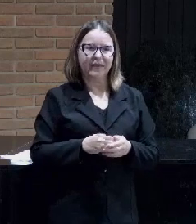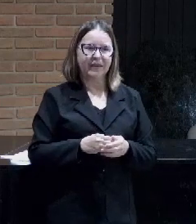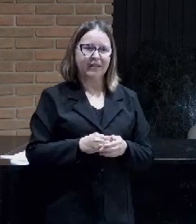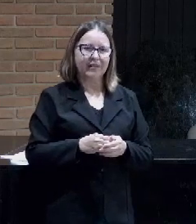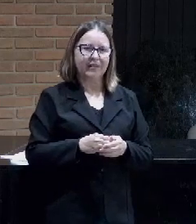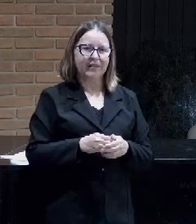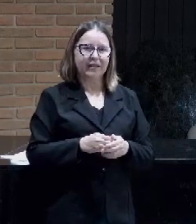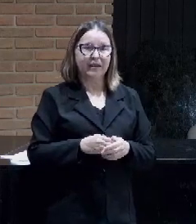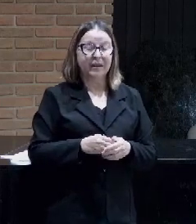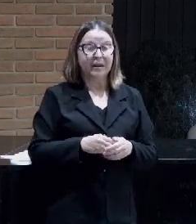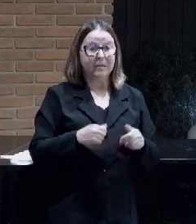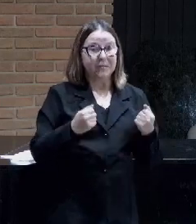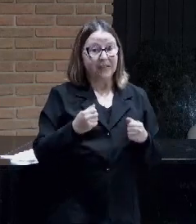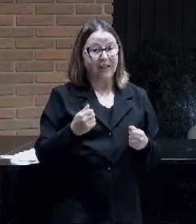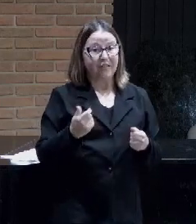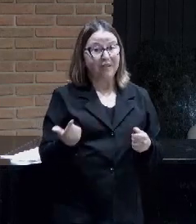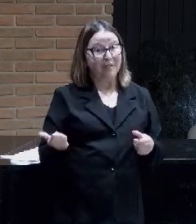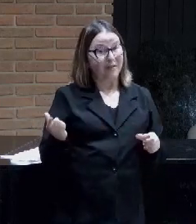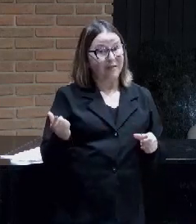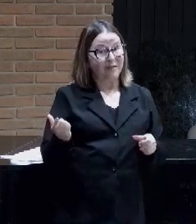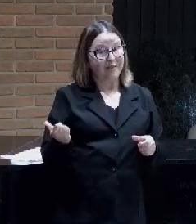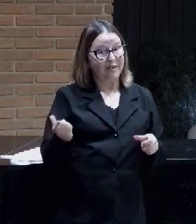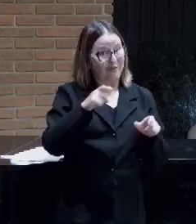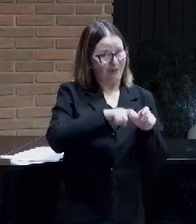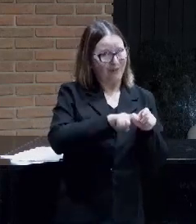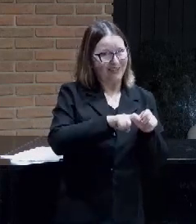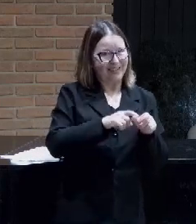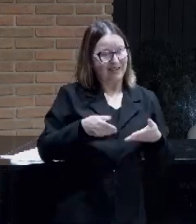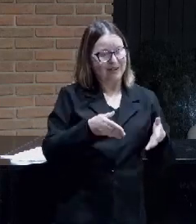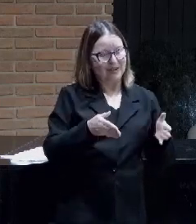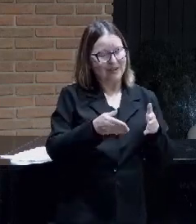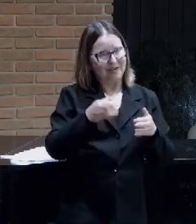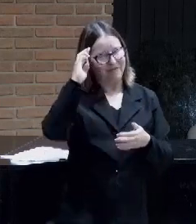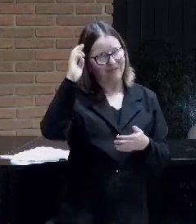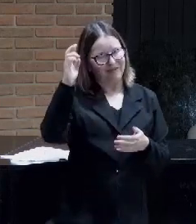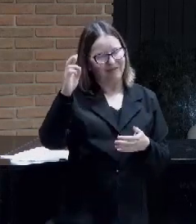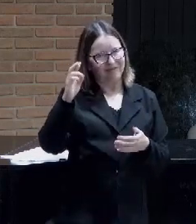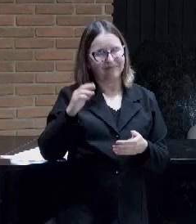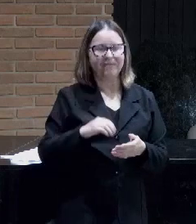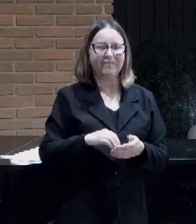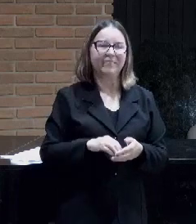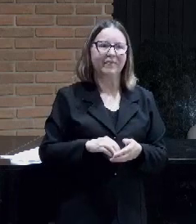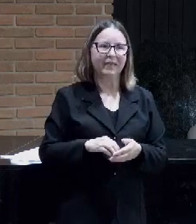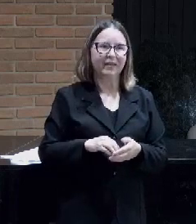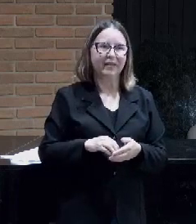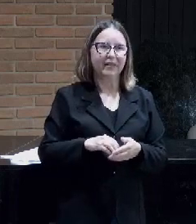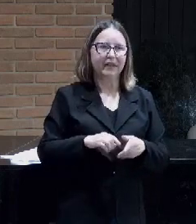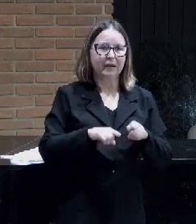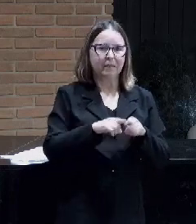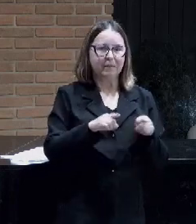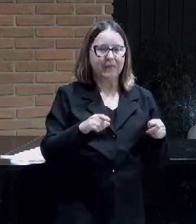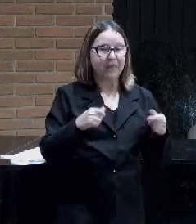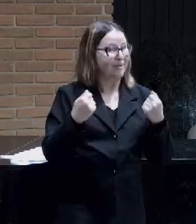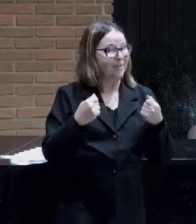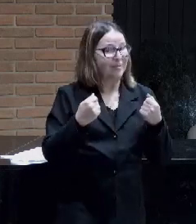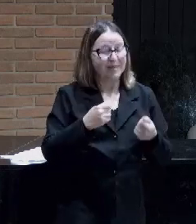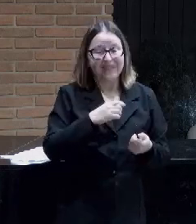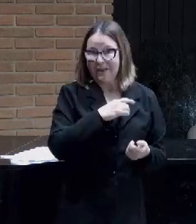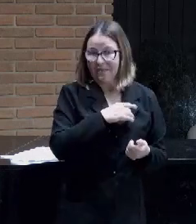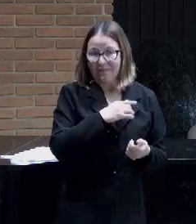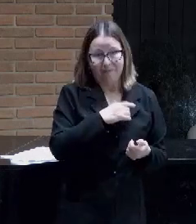Senhor. A gente faz a mesma coisa que Jonas fez muitas das vezes. Mas, meus irmãos, nós não temos que ter medo do Senhor quando